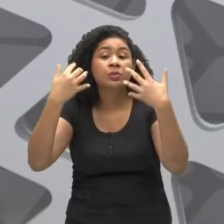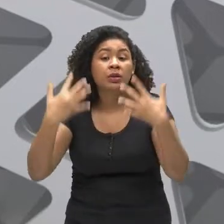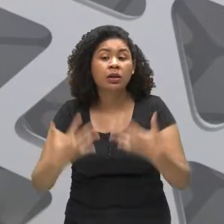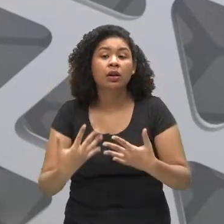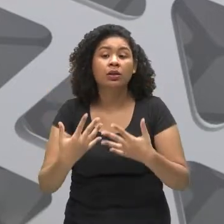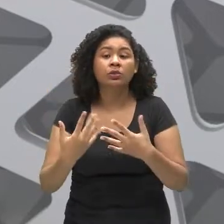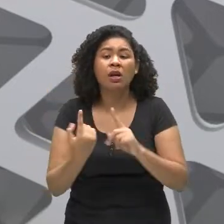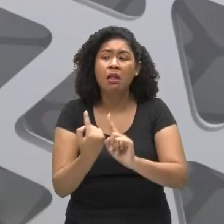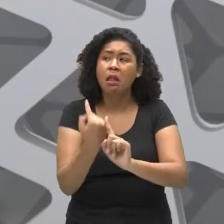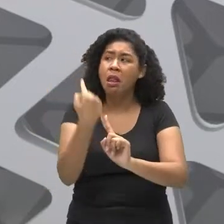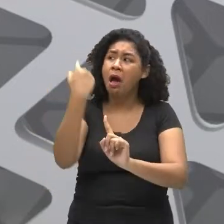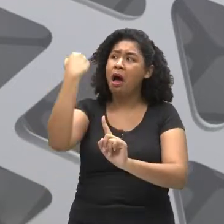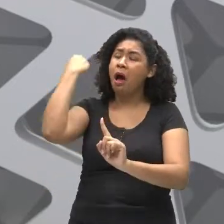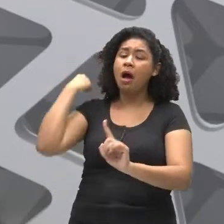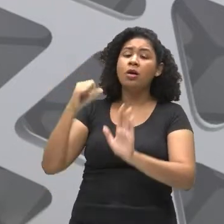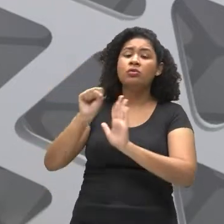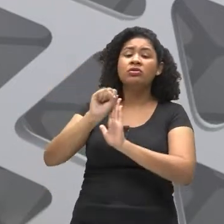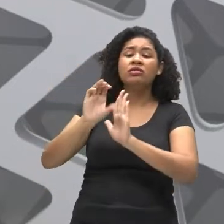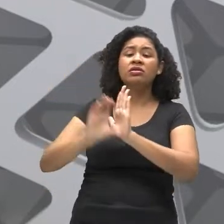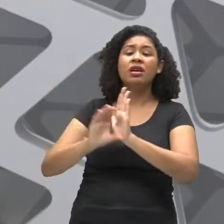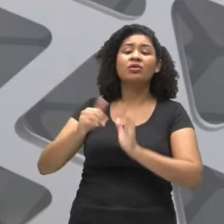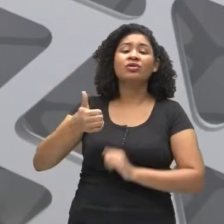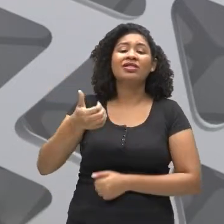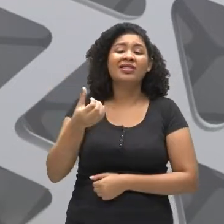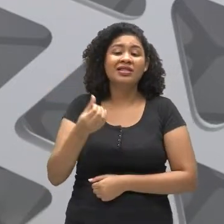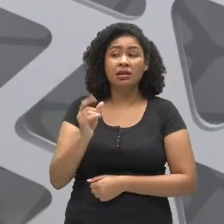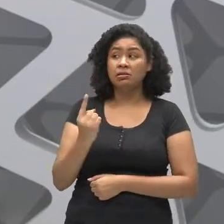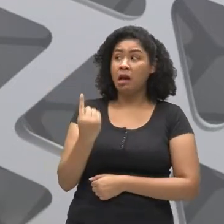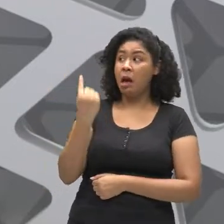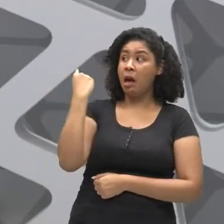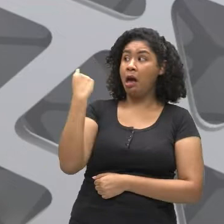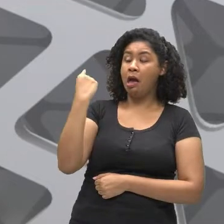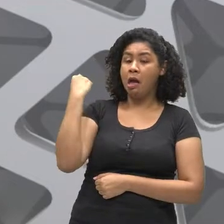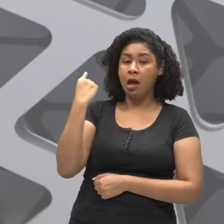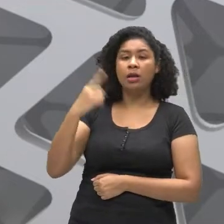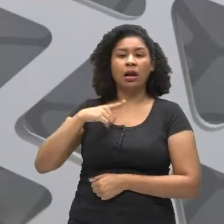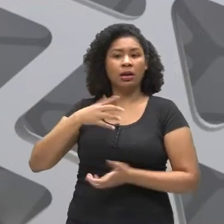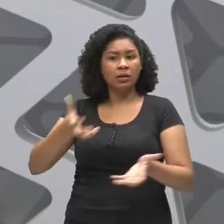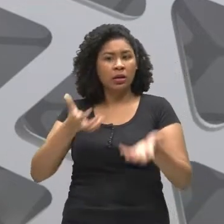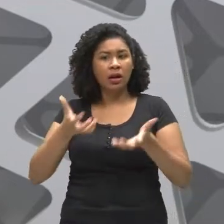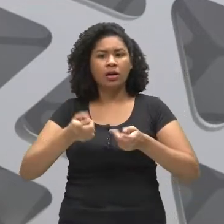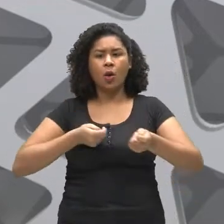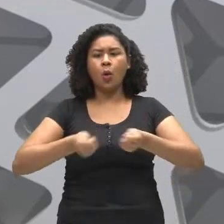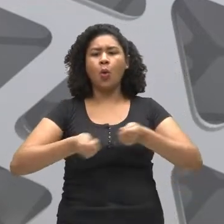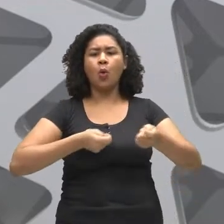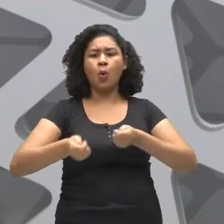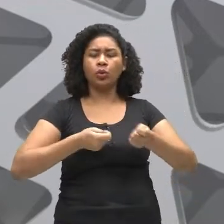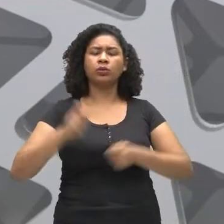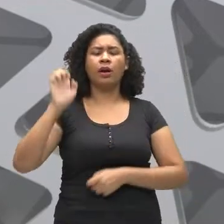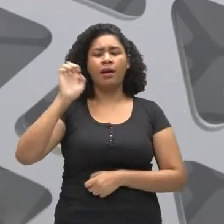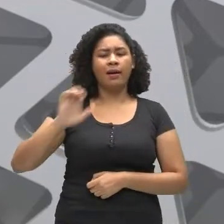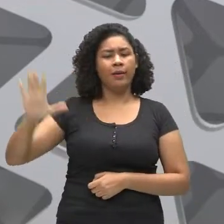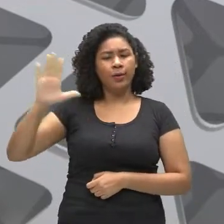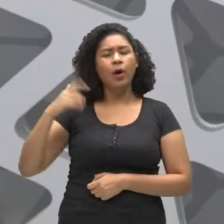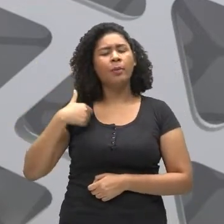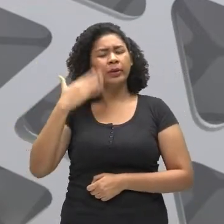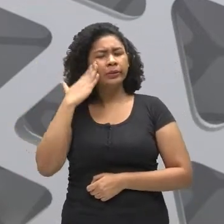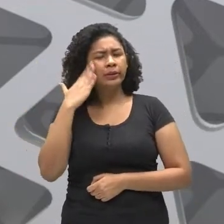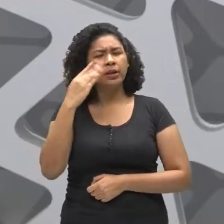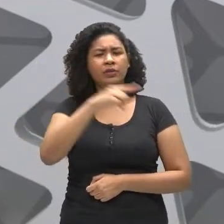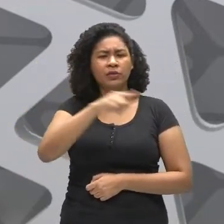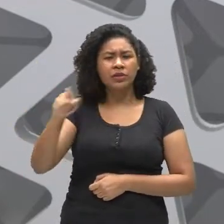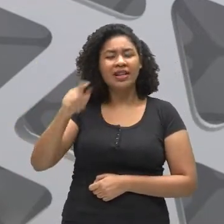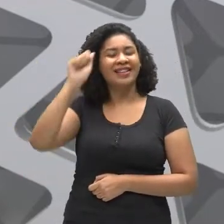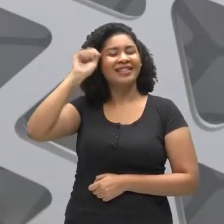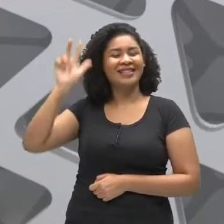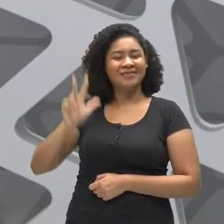XVI que tem como missão esse controle da Europa, tá bom? E como vocês são pessoas muito observadoras, meninos muito